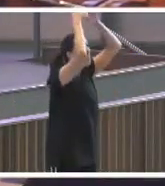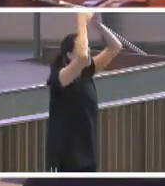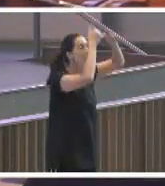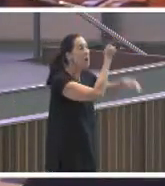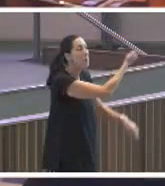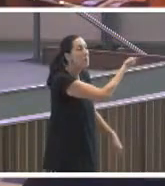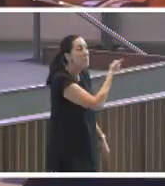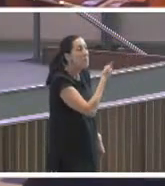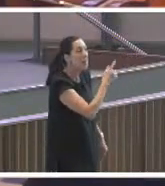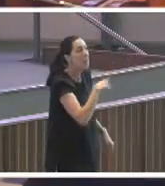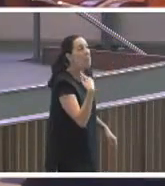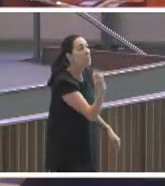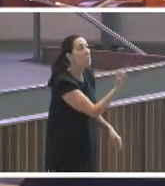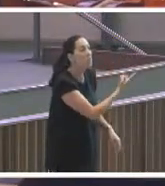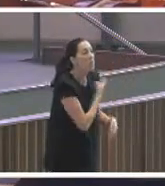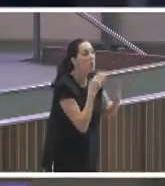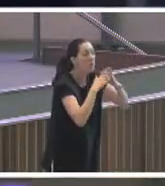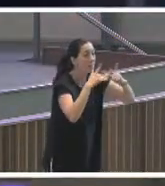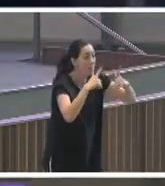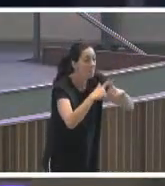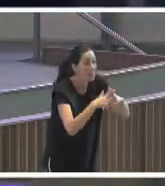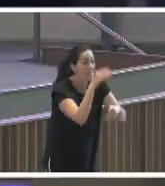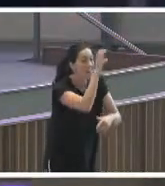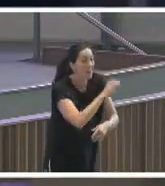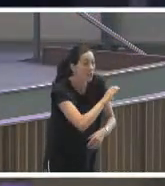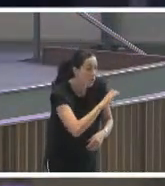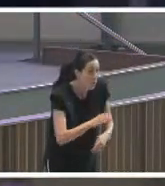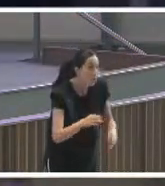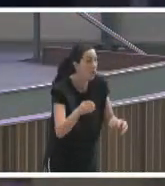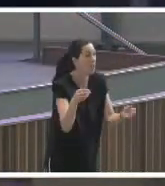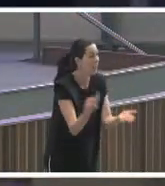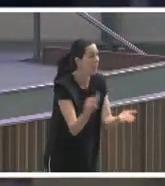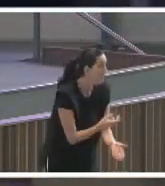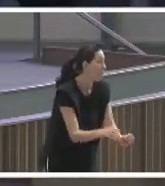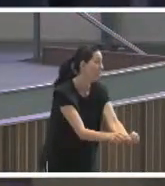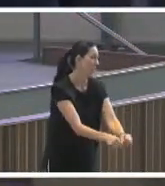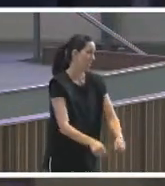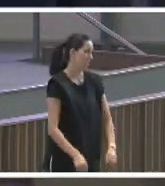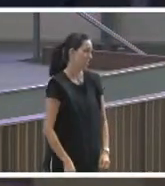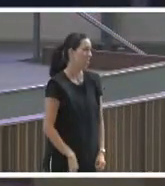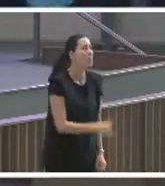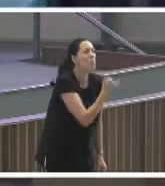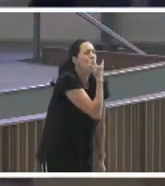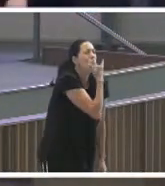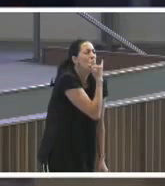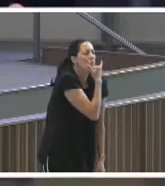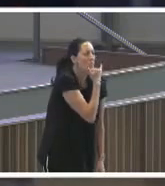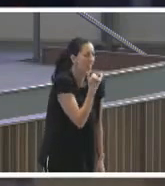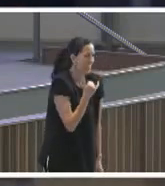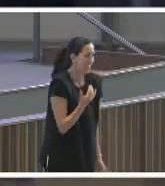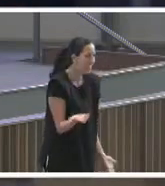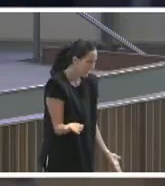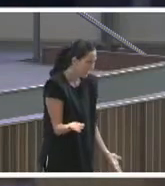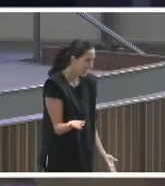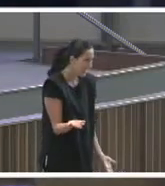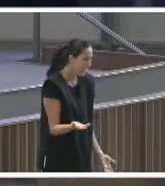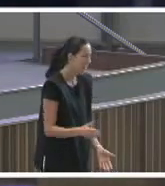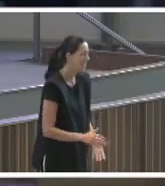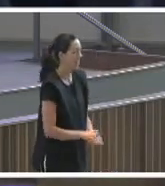espiritual? E aí a gente vai aprender que a nossa autoridade, ela vem do Senhor Jesus. Nós